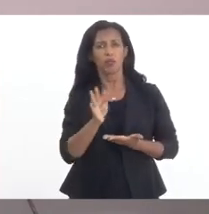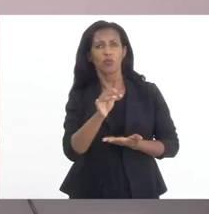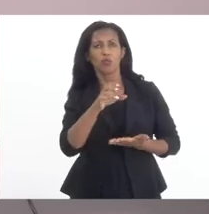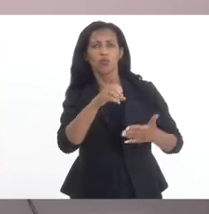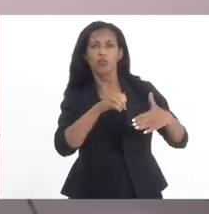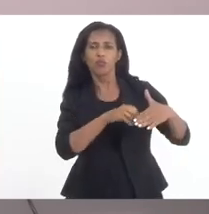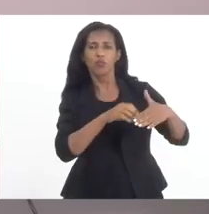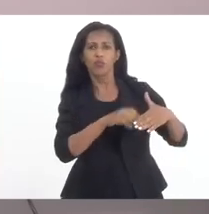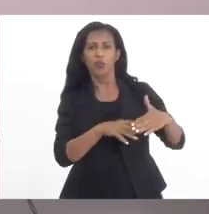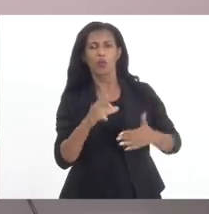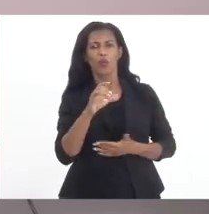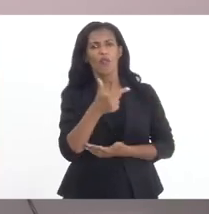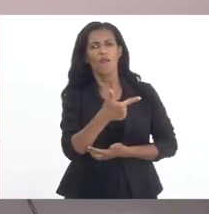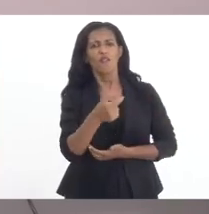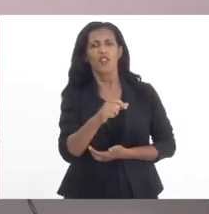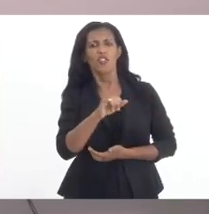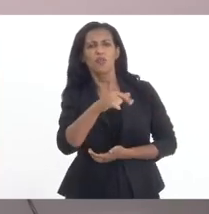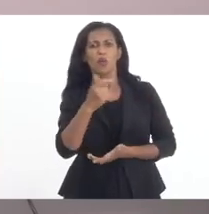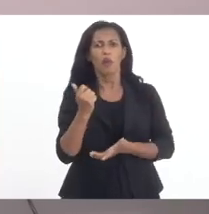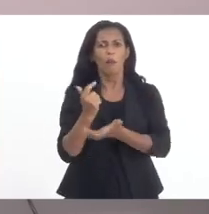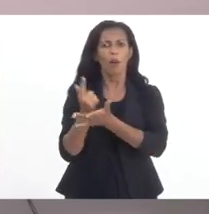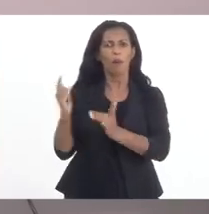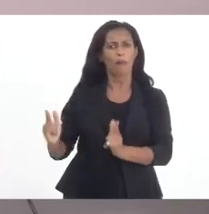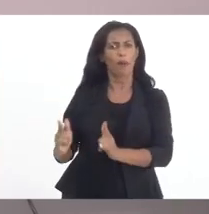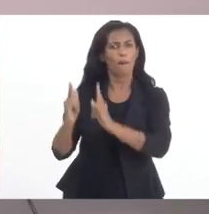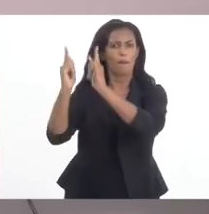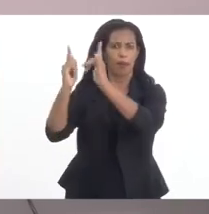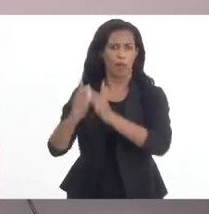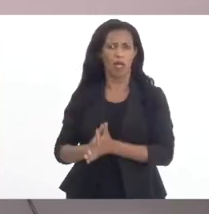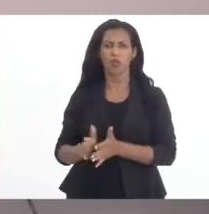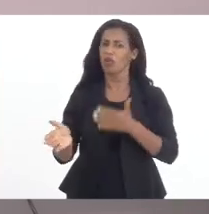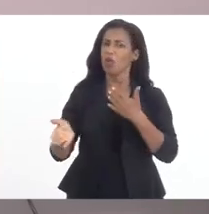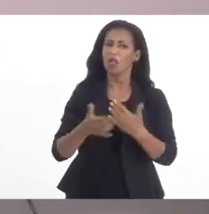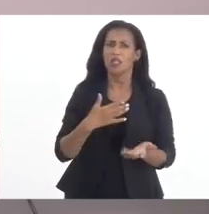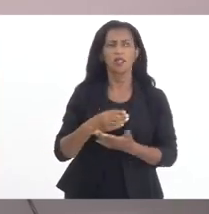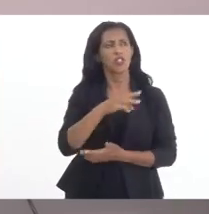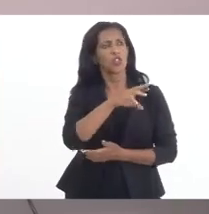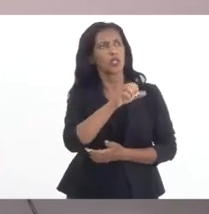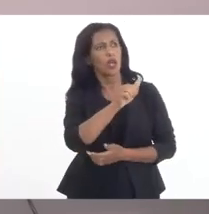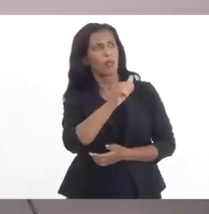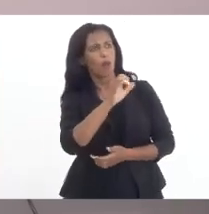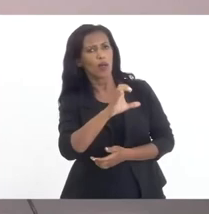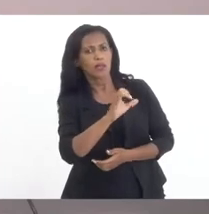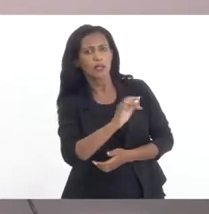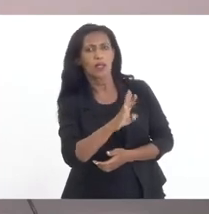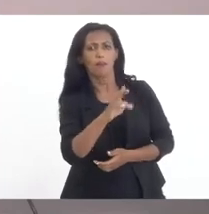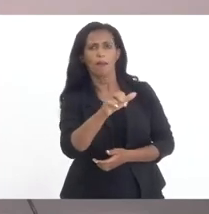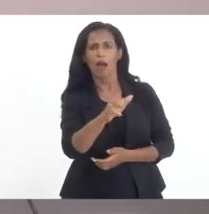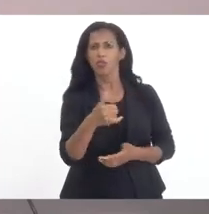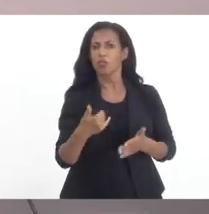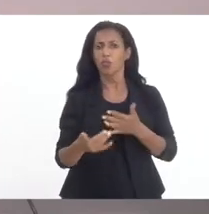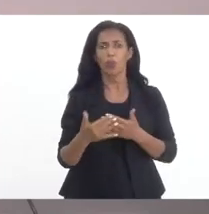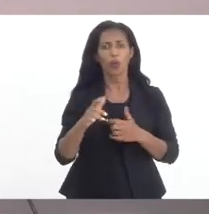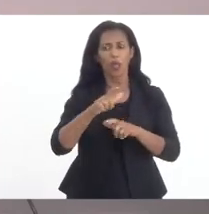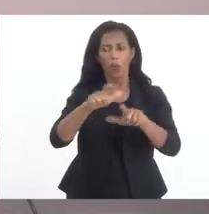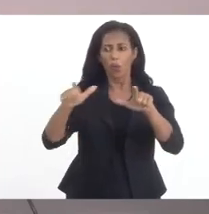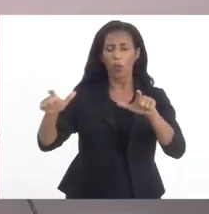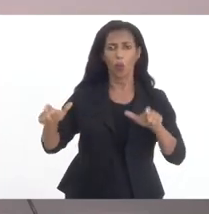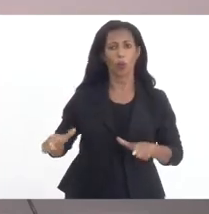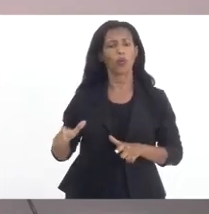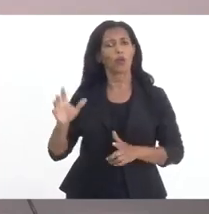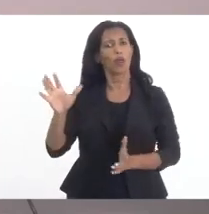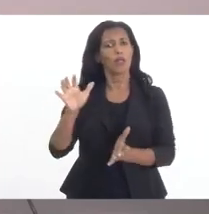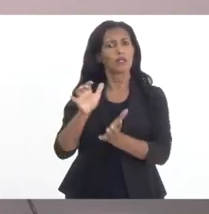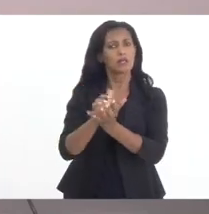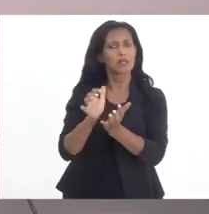LERJ, 20 milhões para comprar um prédio. Seja o prédio da Moça e Baixo, ou seja o prédio que existe lá, lá em Santa